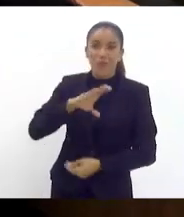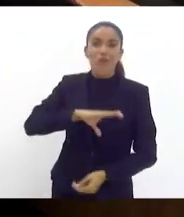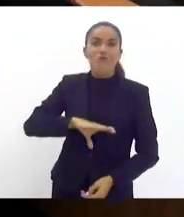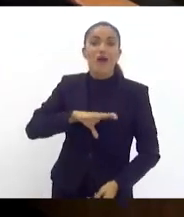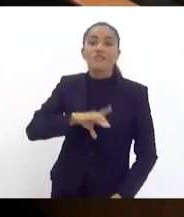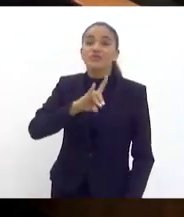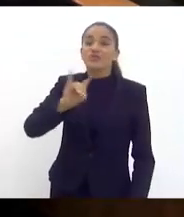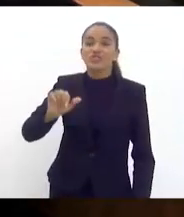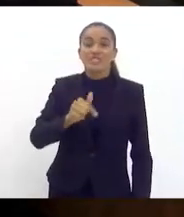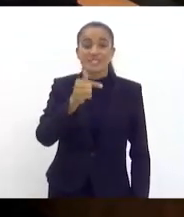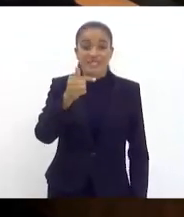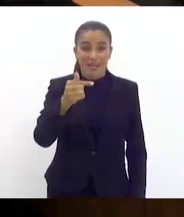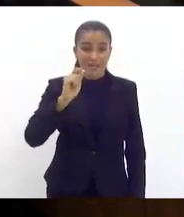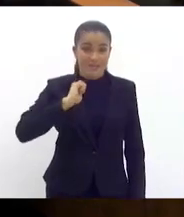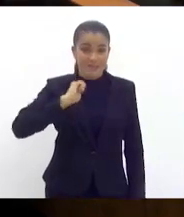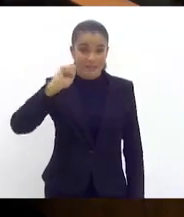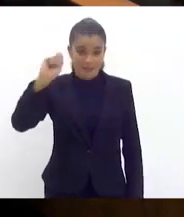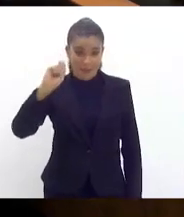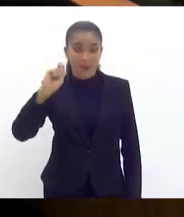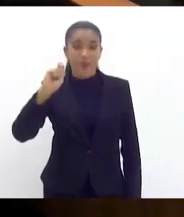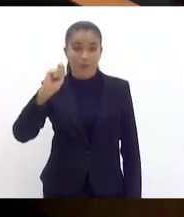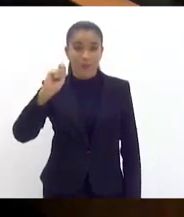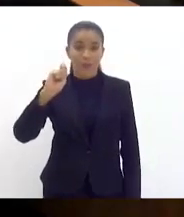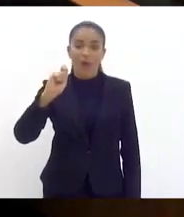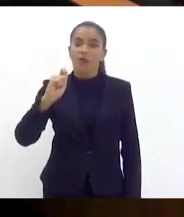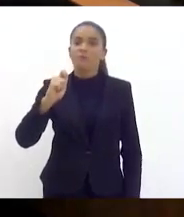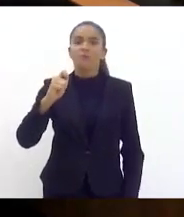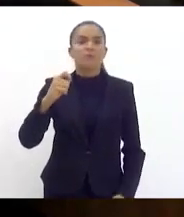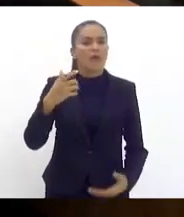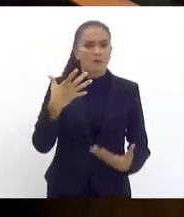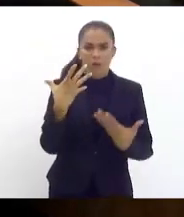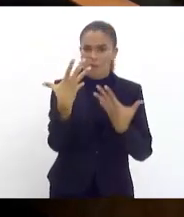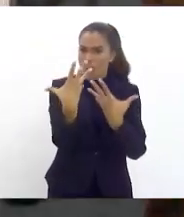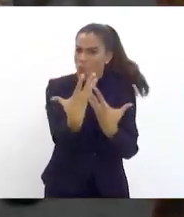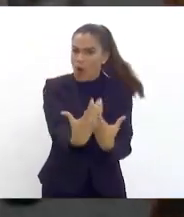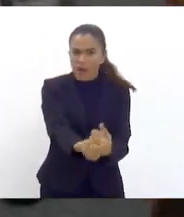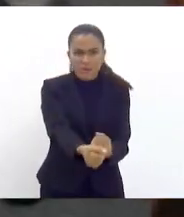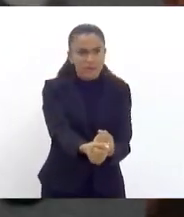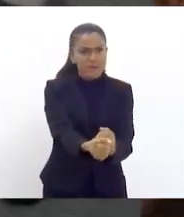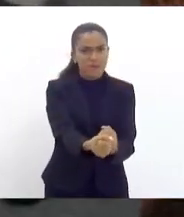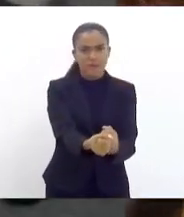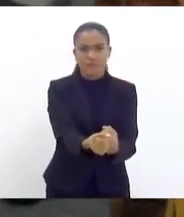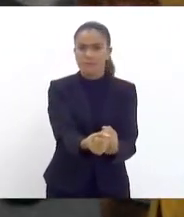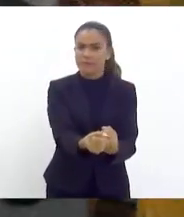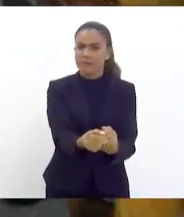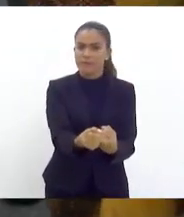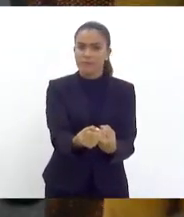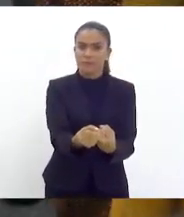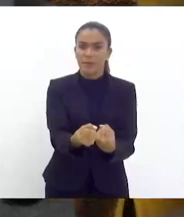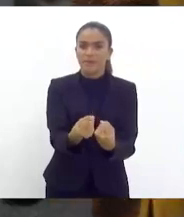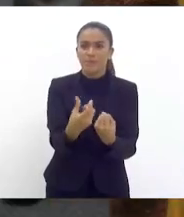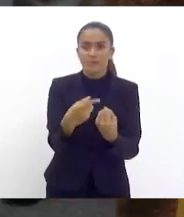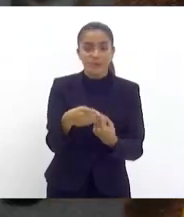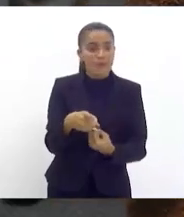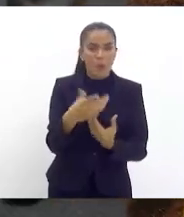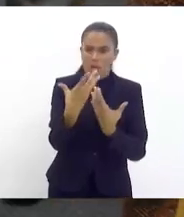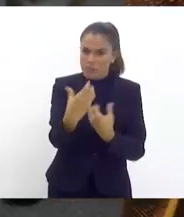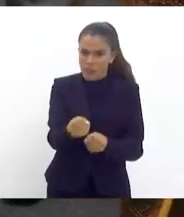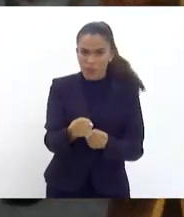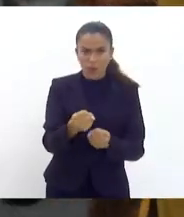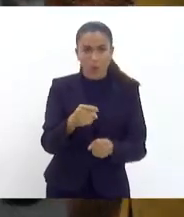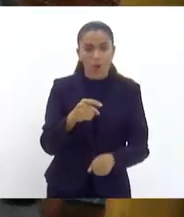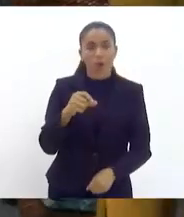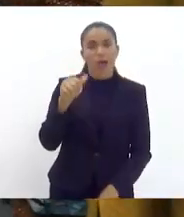dia 7 de abril, ao se recusar a aceitar, né, exatamente esta imposição